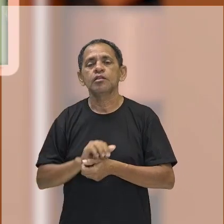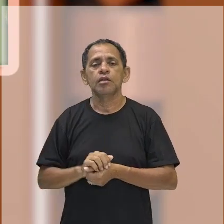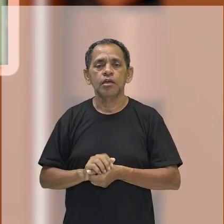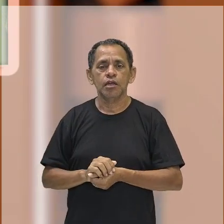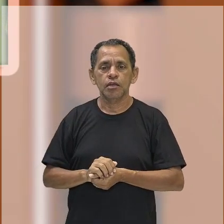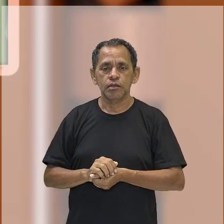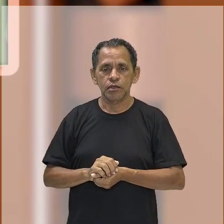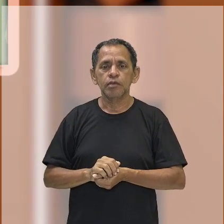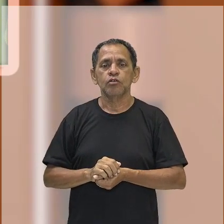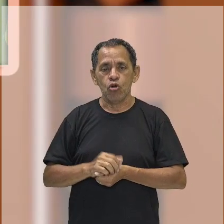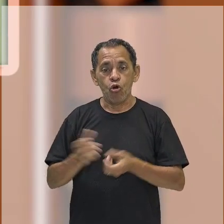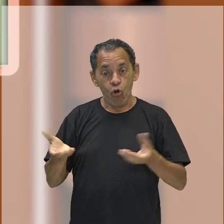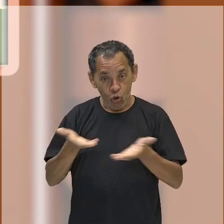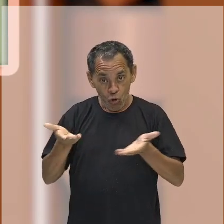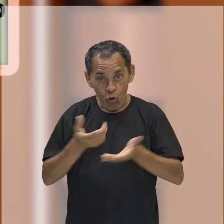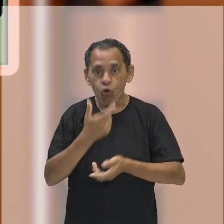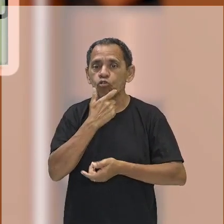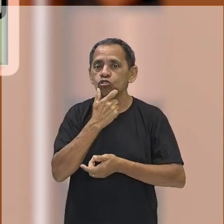atual Inglaterra.